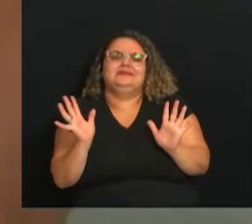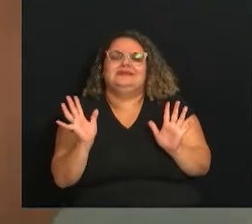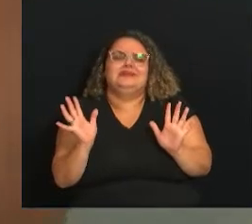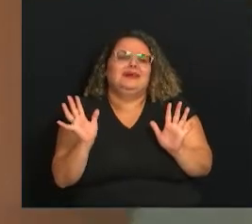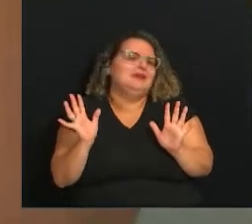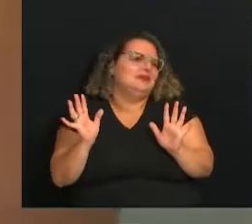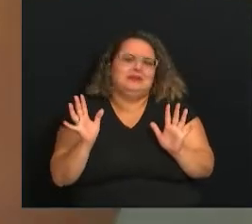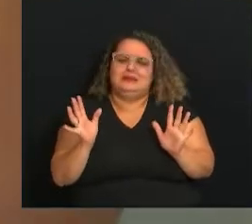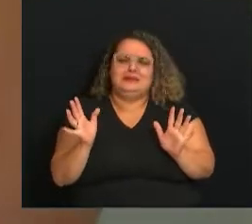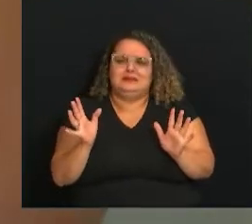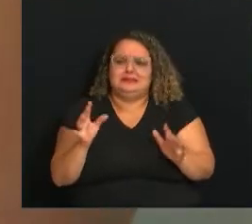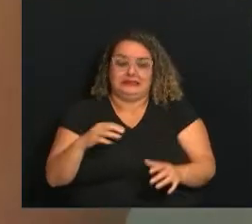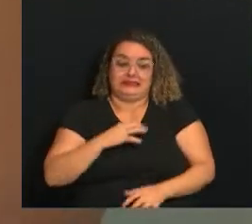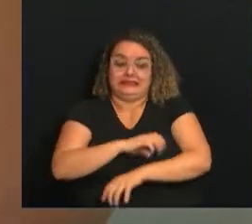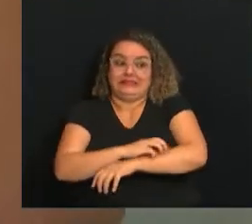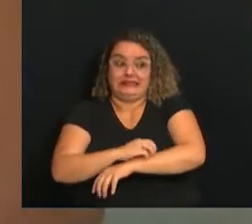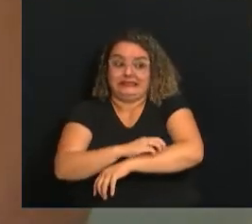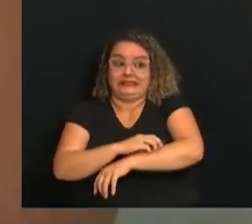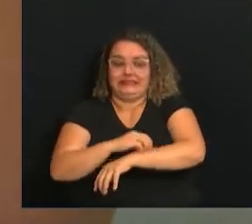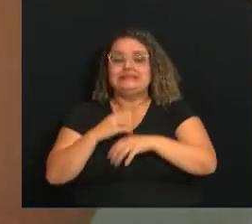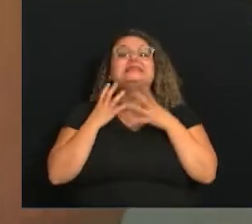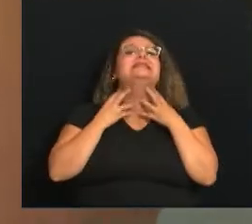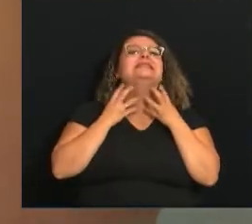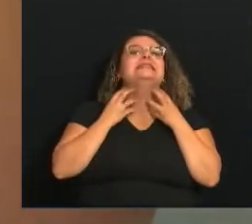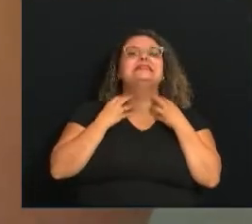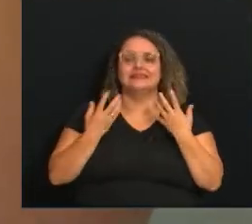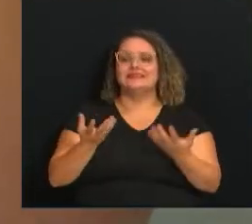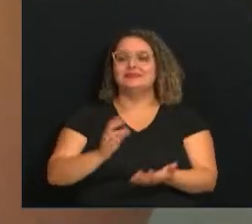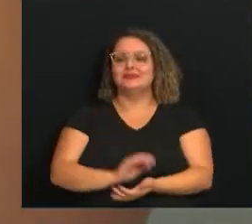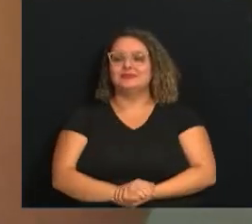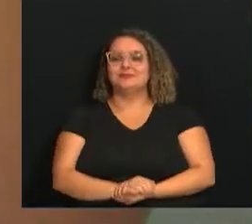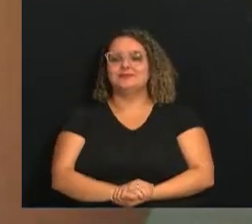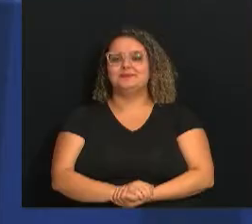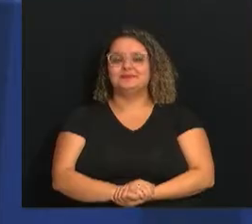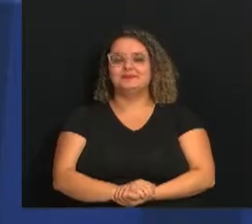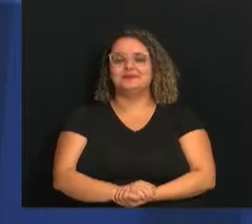Senão já dá coceira, né?